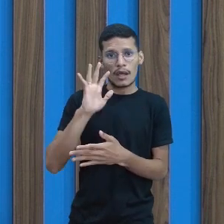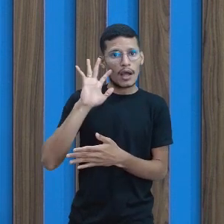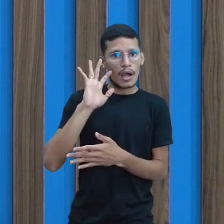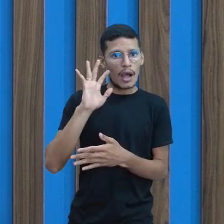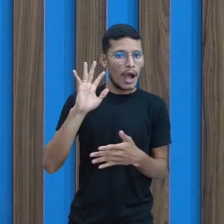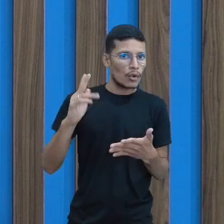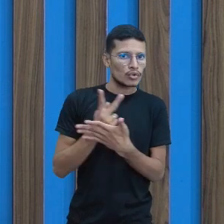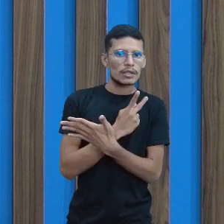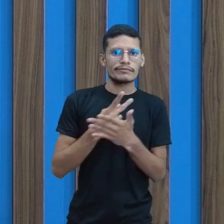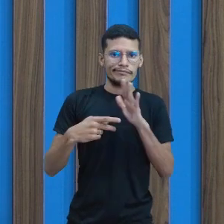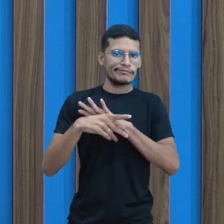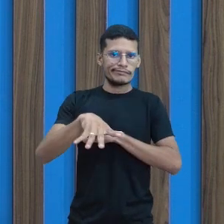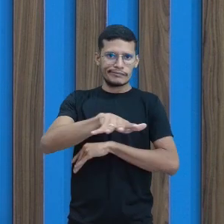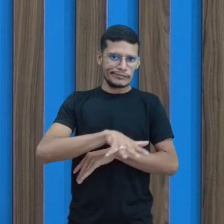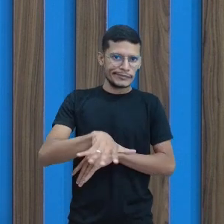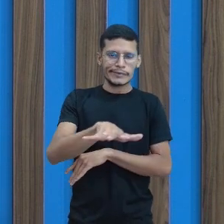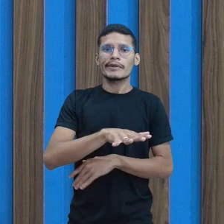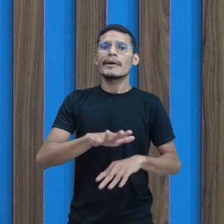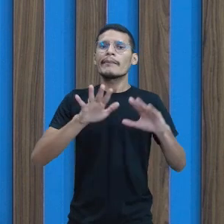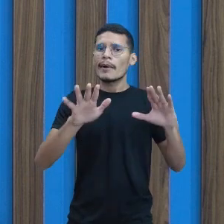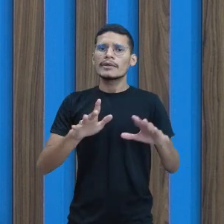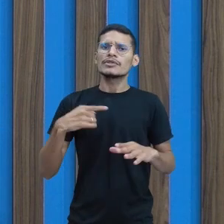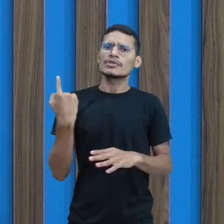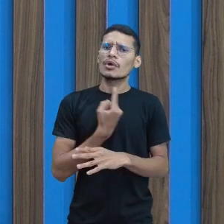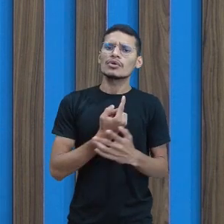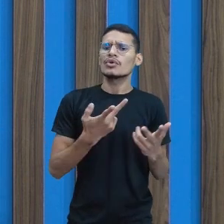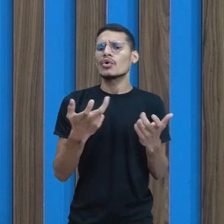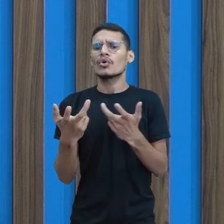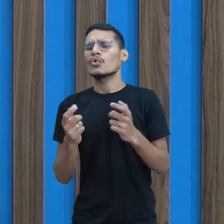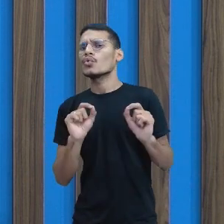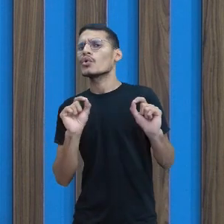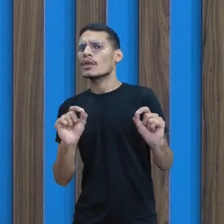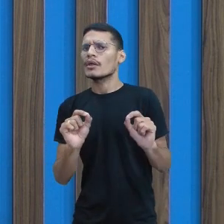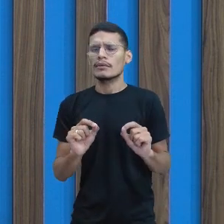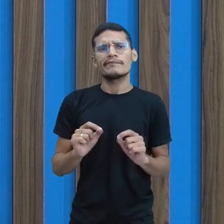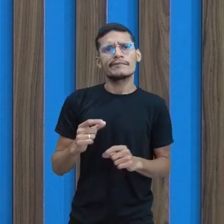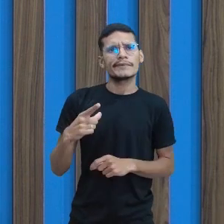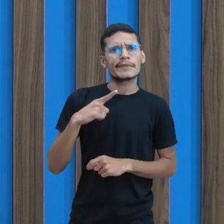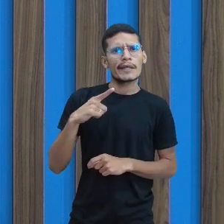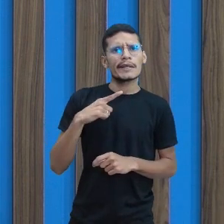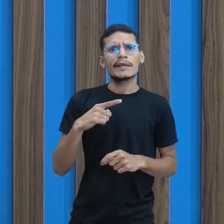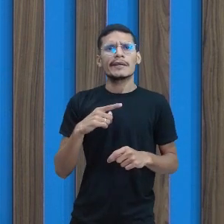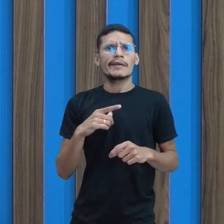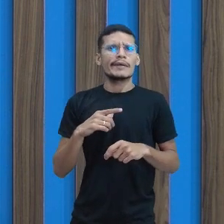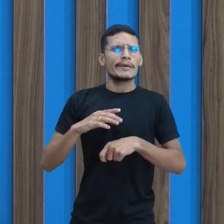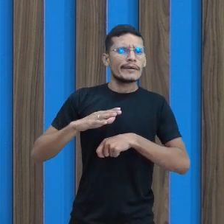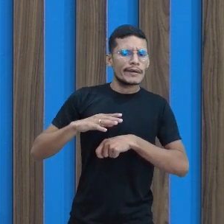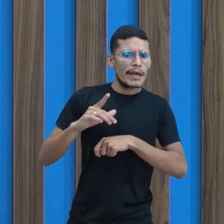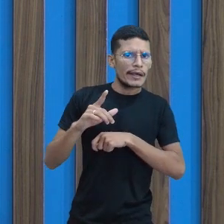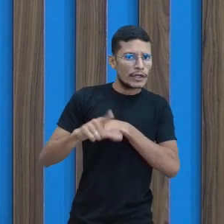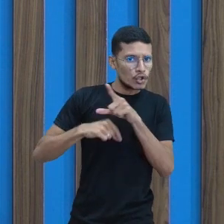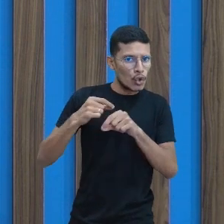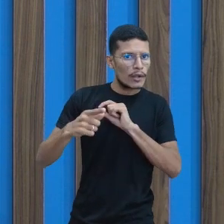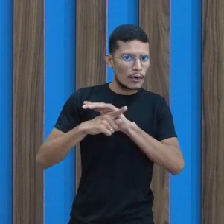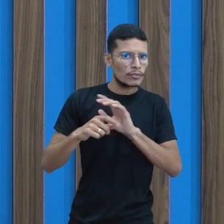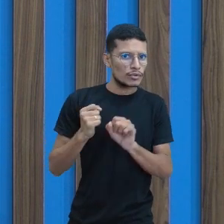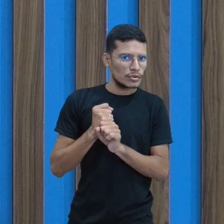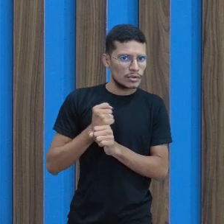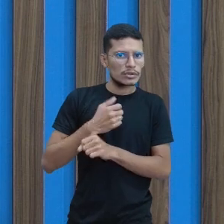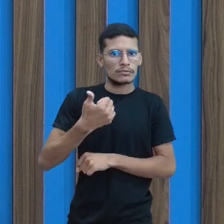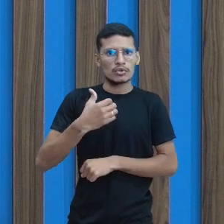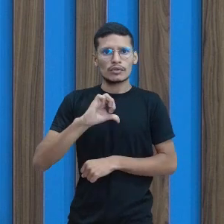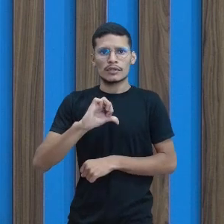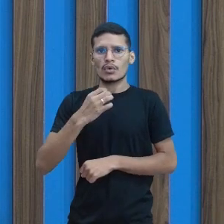resultam. E nesse sentido a gente observa, né, que a medida tomada em